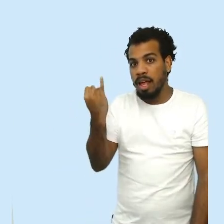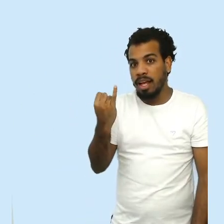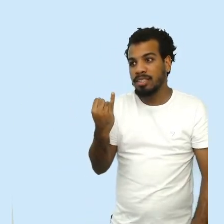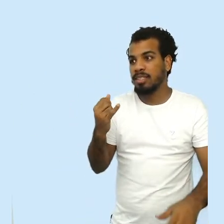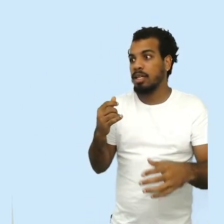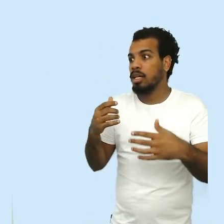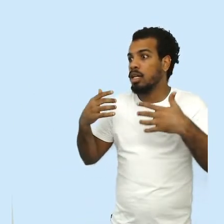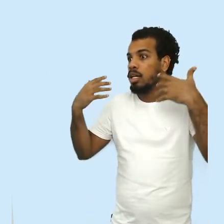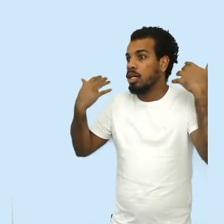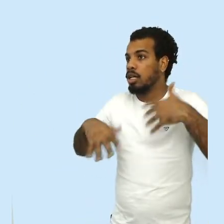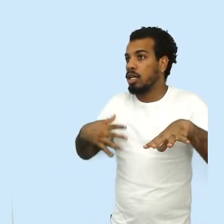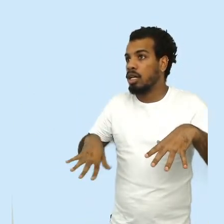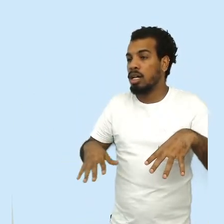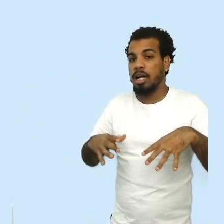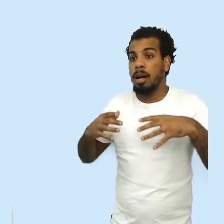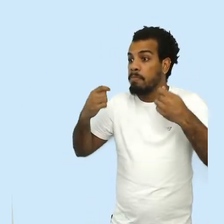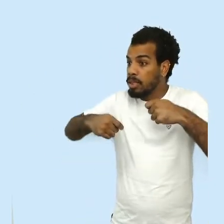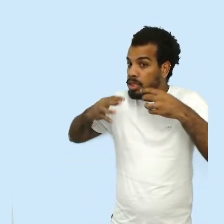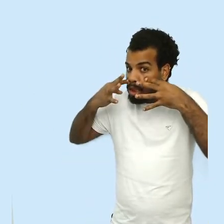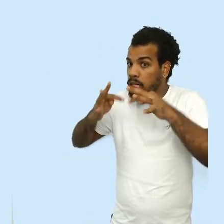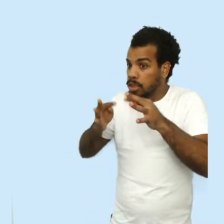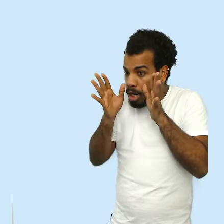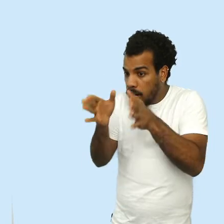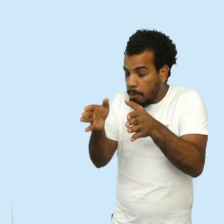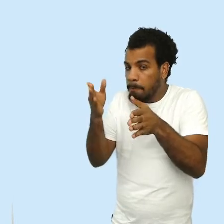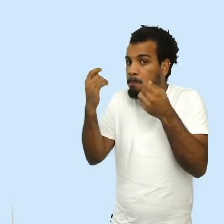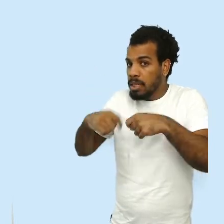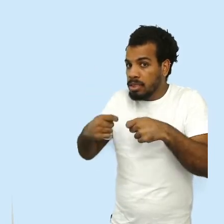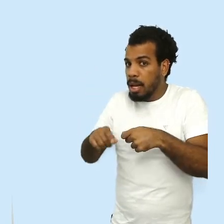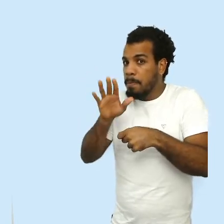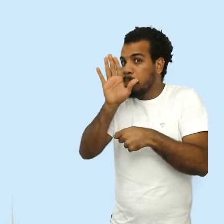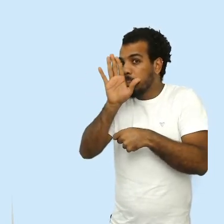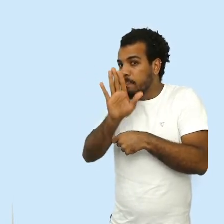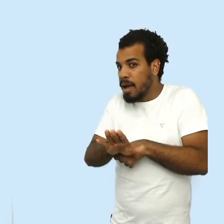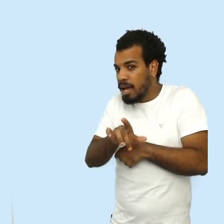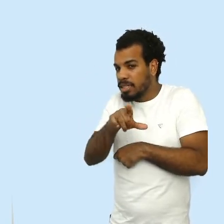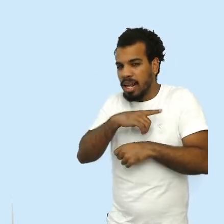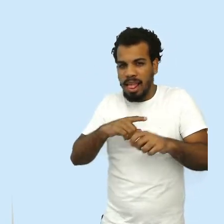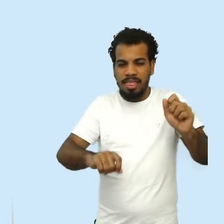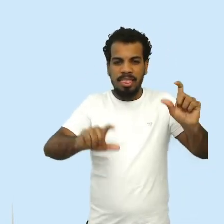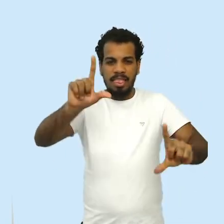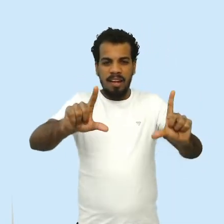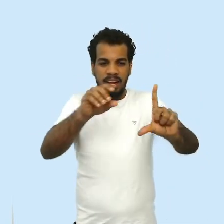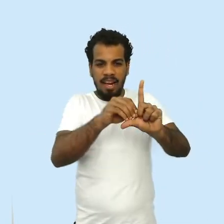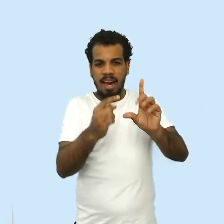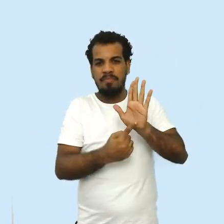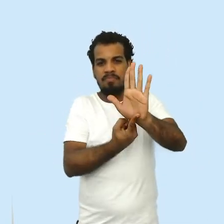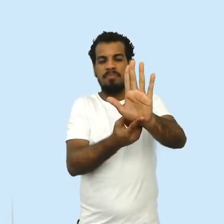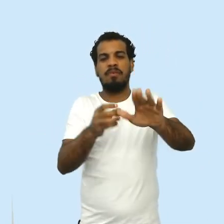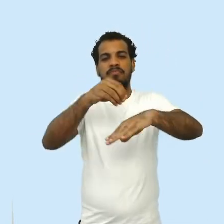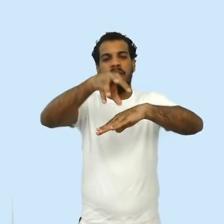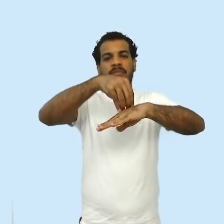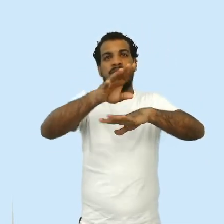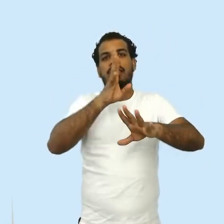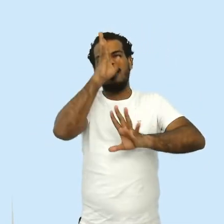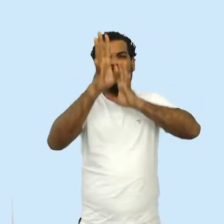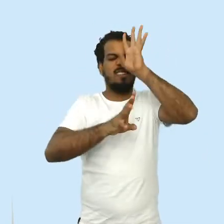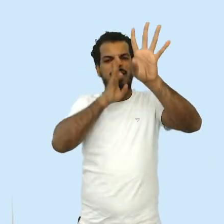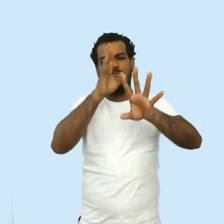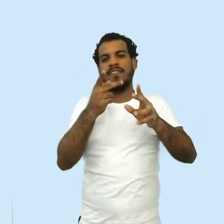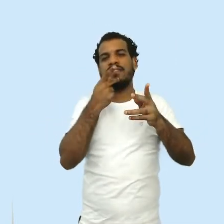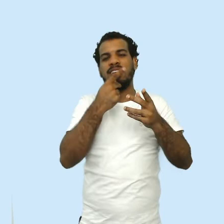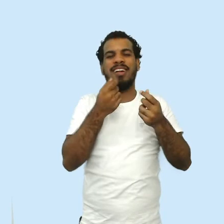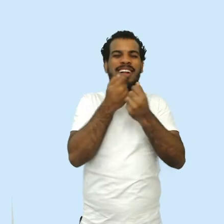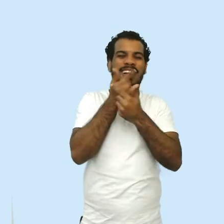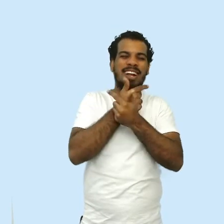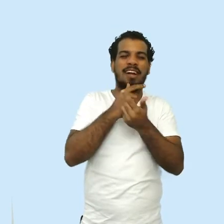a atenção da gente daquilo tão importante que está acontecendo, chega lá a TV e coloca um monte de informação aleatória. Vamos falar de comédia